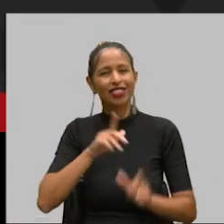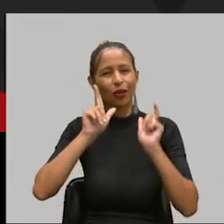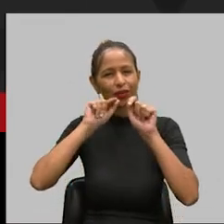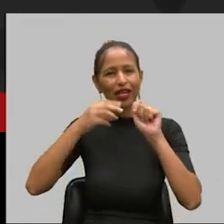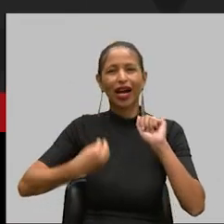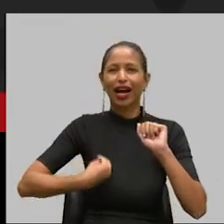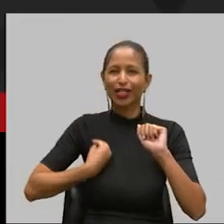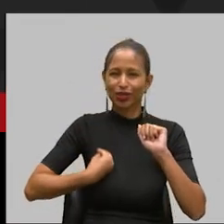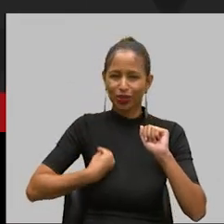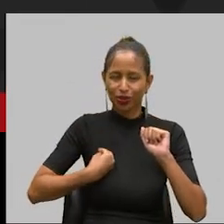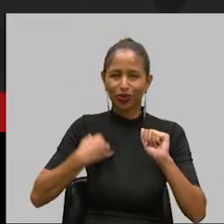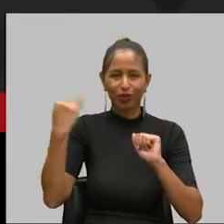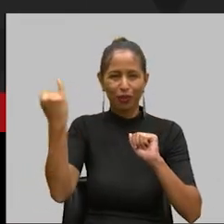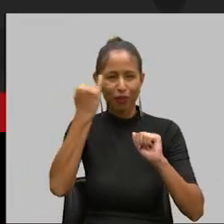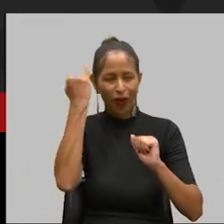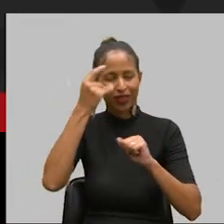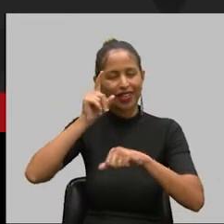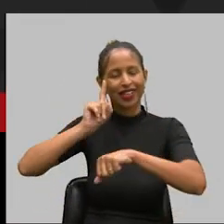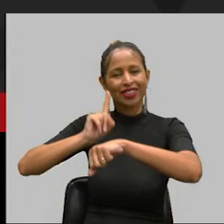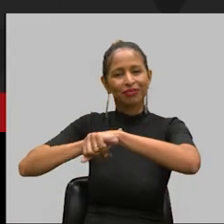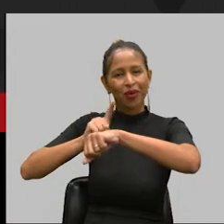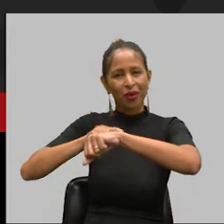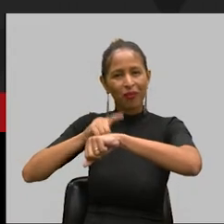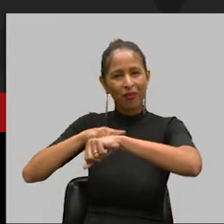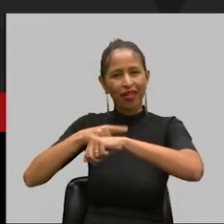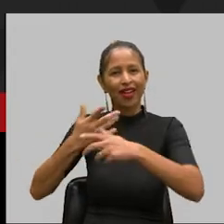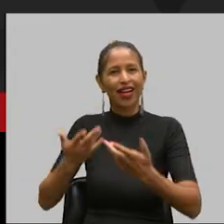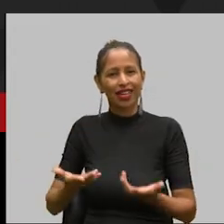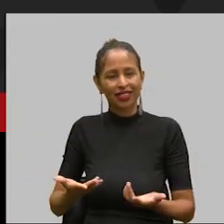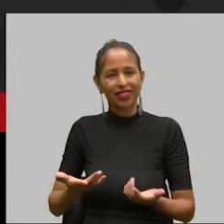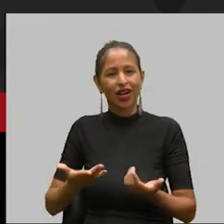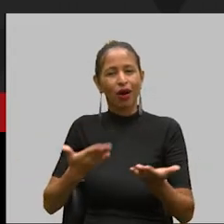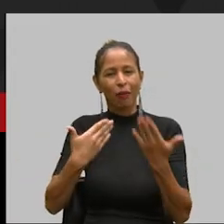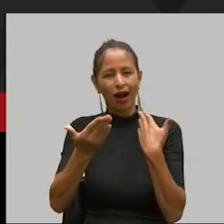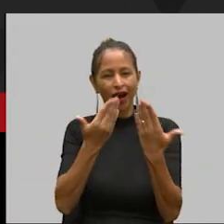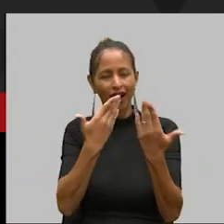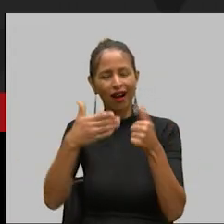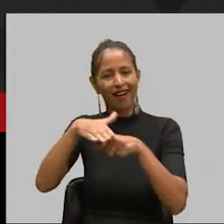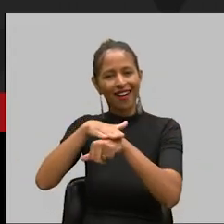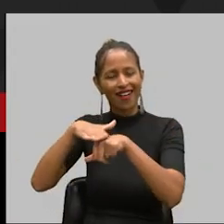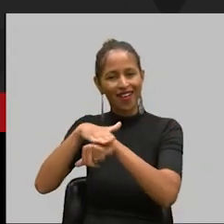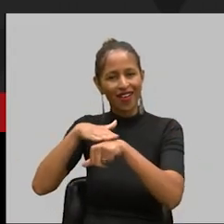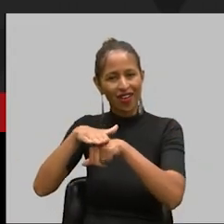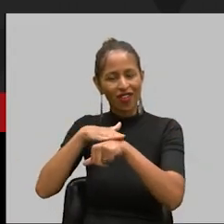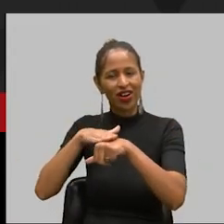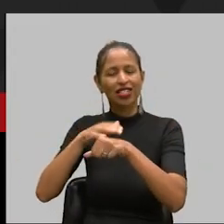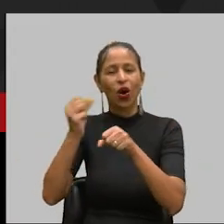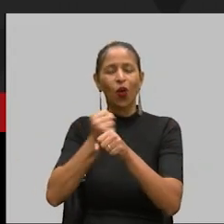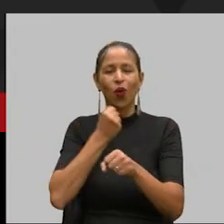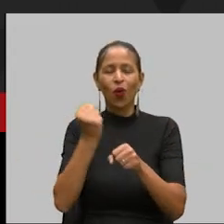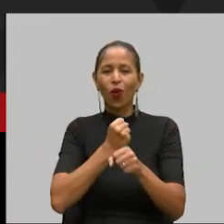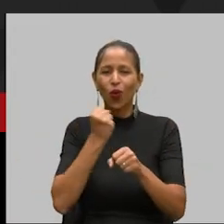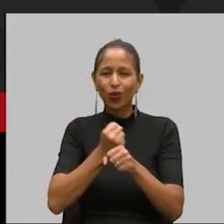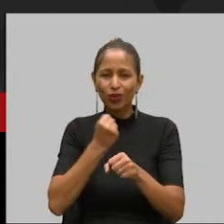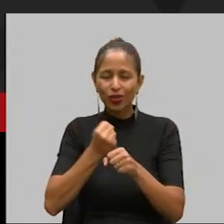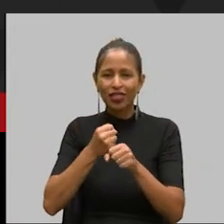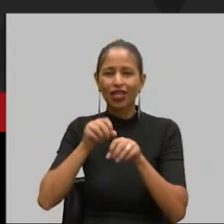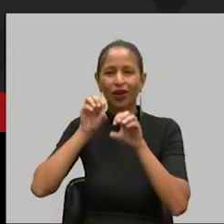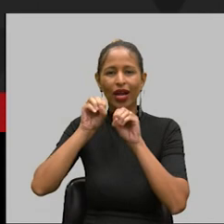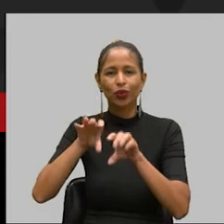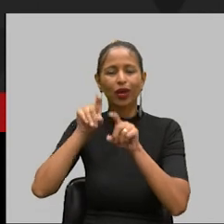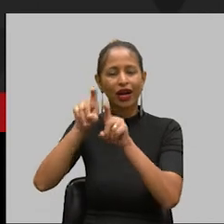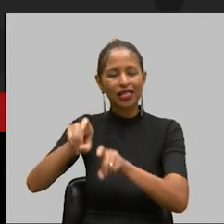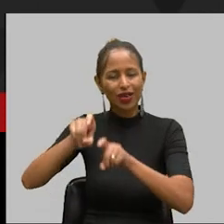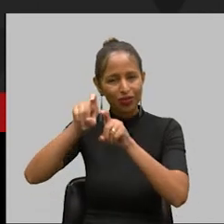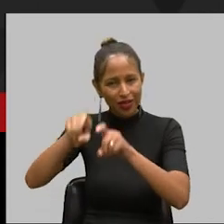desse importante momento de de debate né e de construção da Educação do Campo